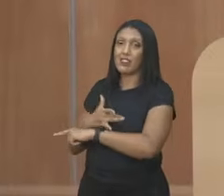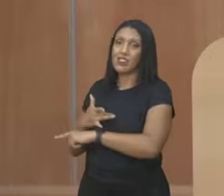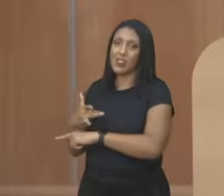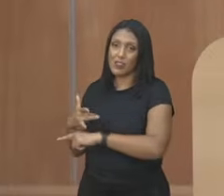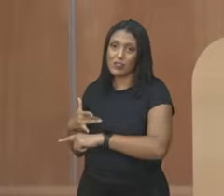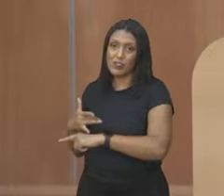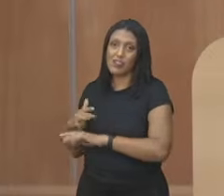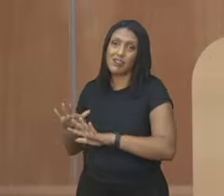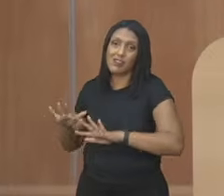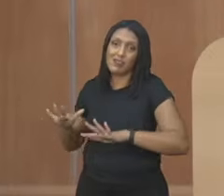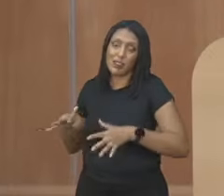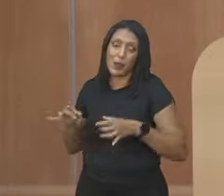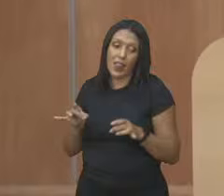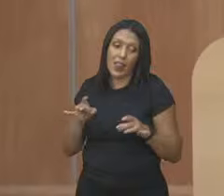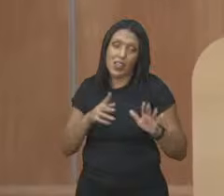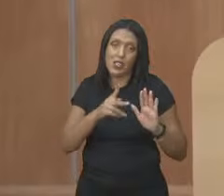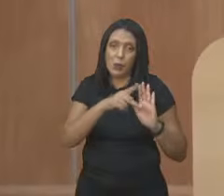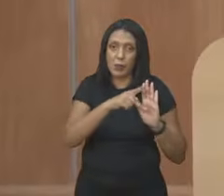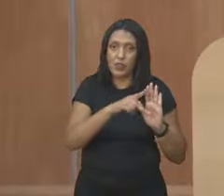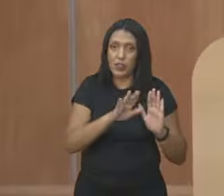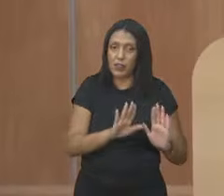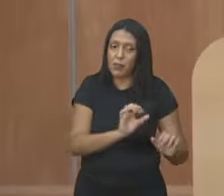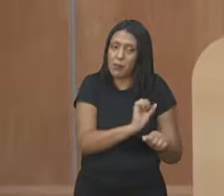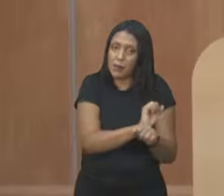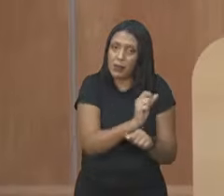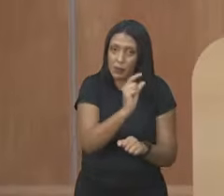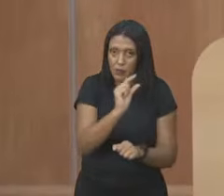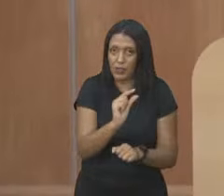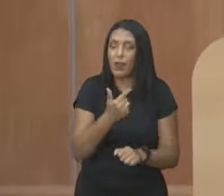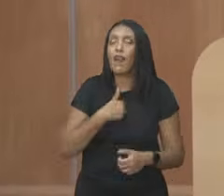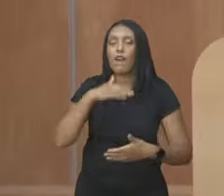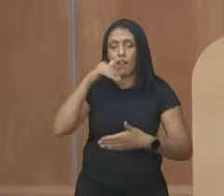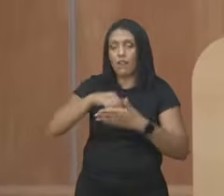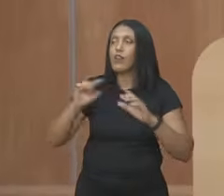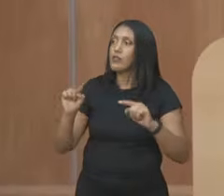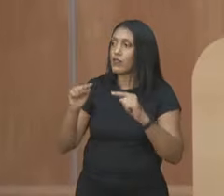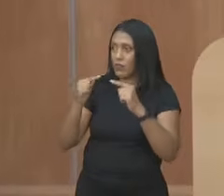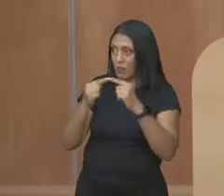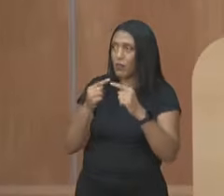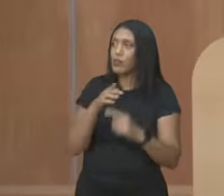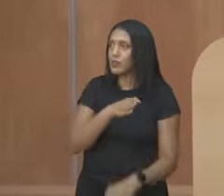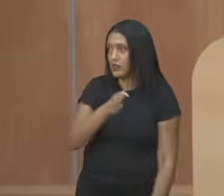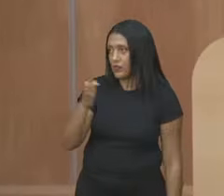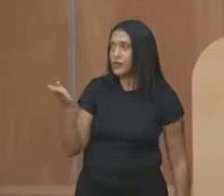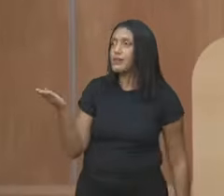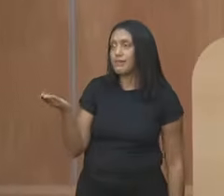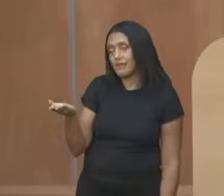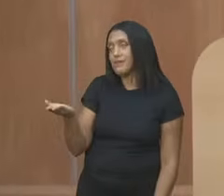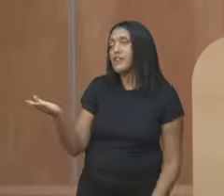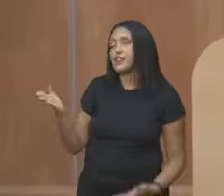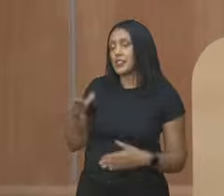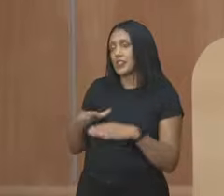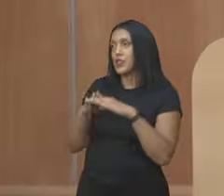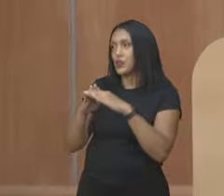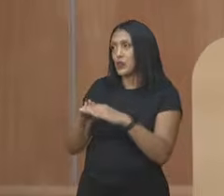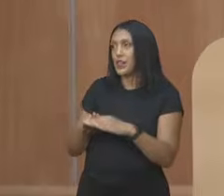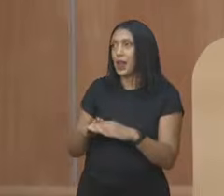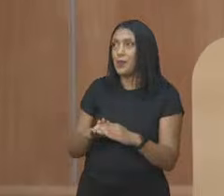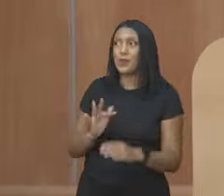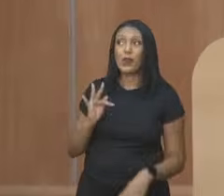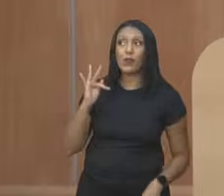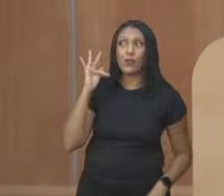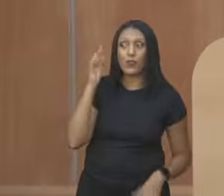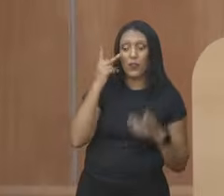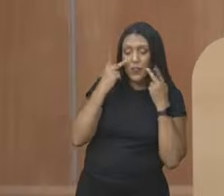vereadora e meu voto também será favorável. Parabéns ao Paulinho. E a gente em breve estará lá para visitar também a obra que vocês